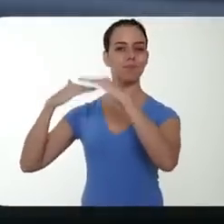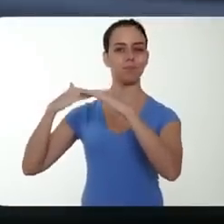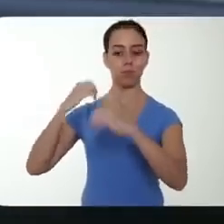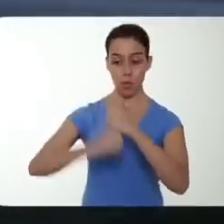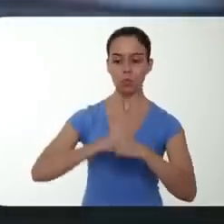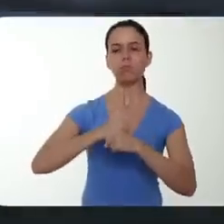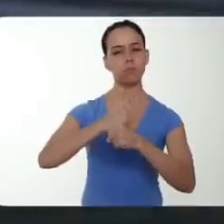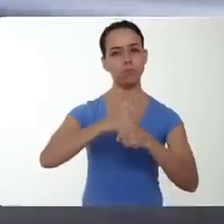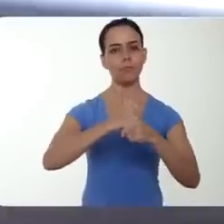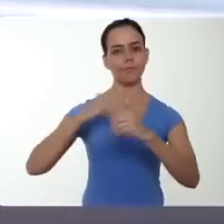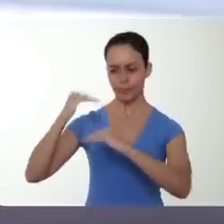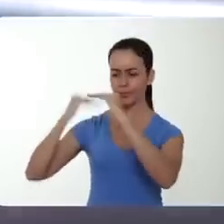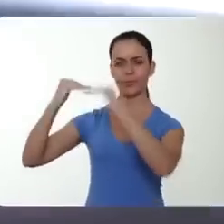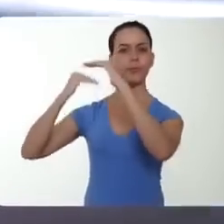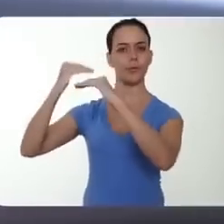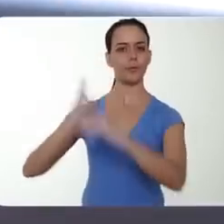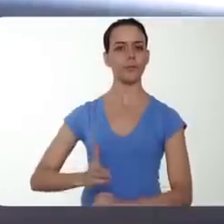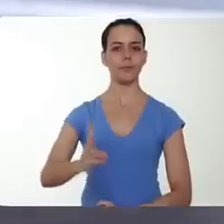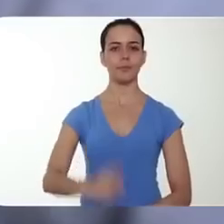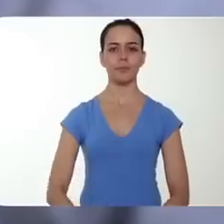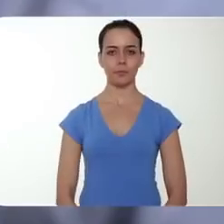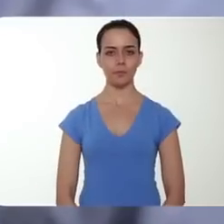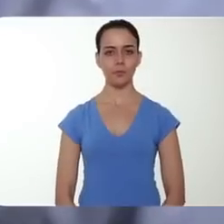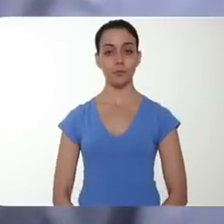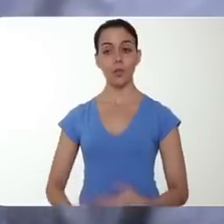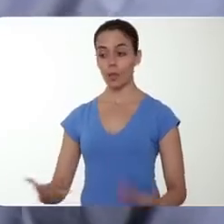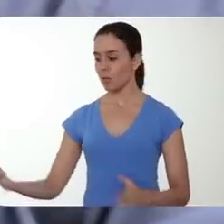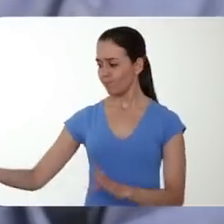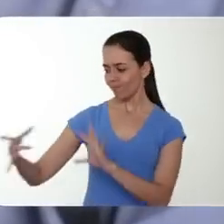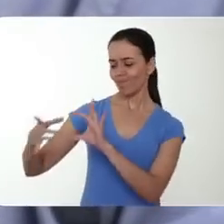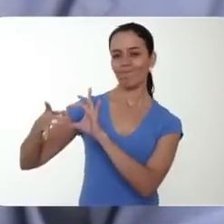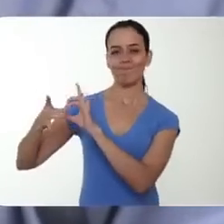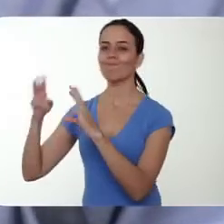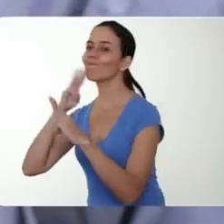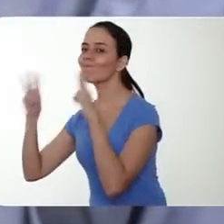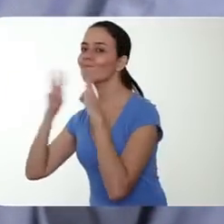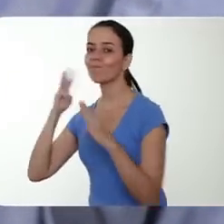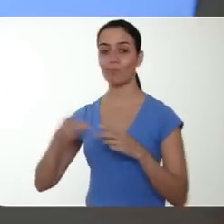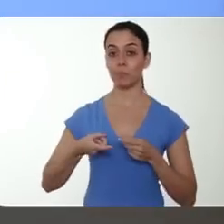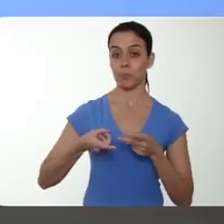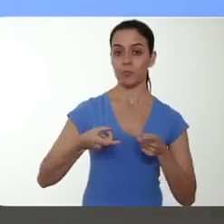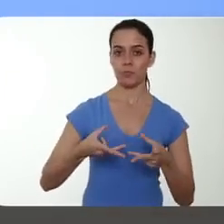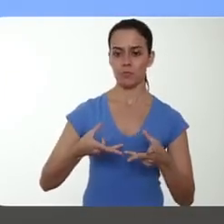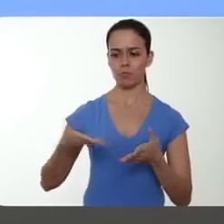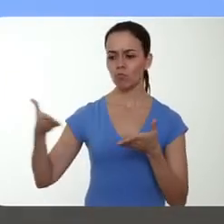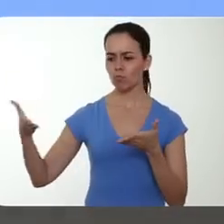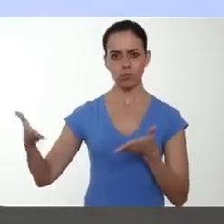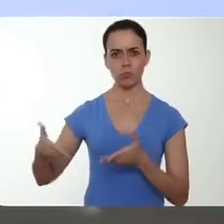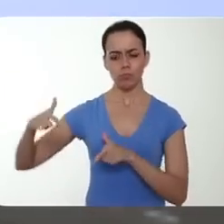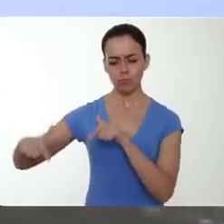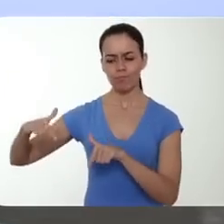tem atingido anualmente aí e trazendo para a Apsia. Há uma sinergia verdadeira entre marketing e vendas. Hoje, a gente